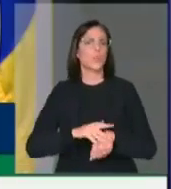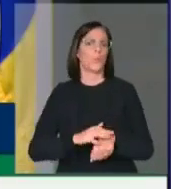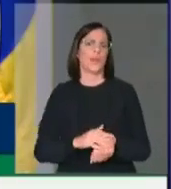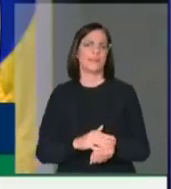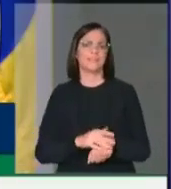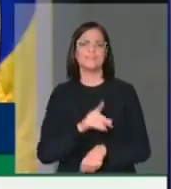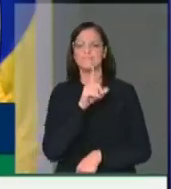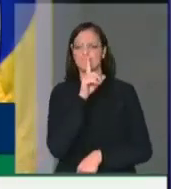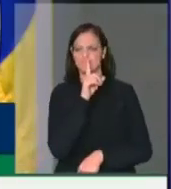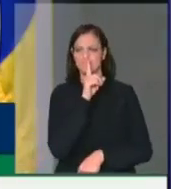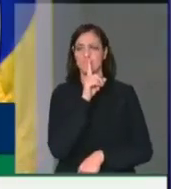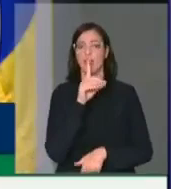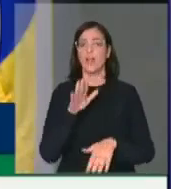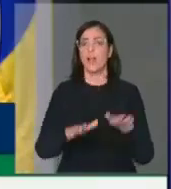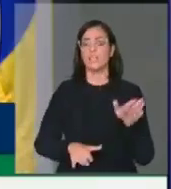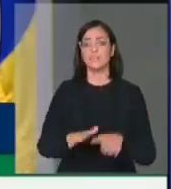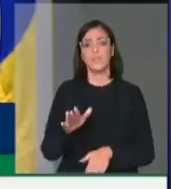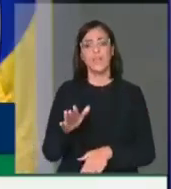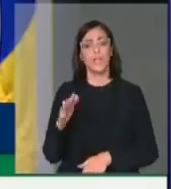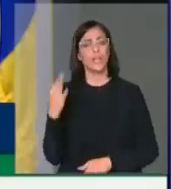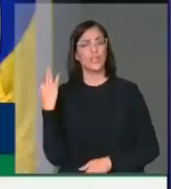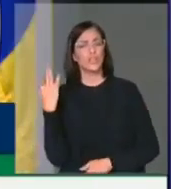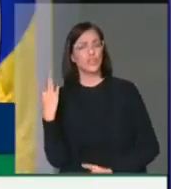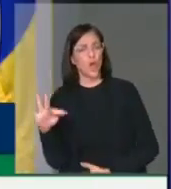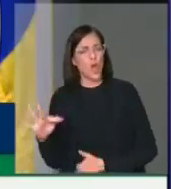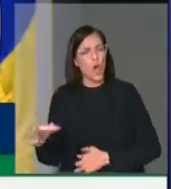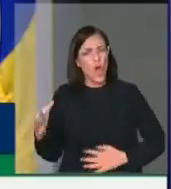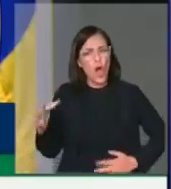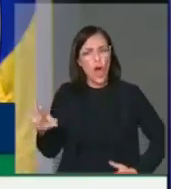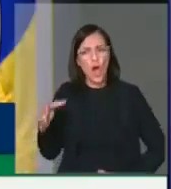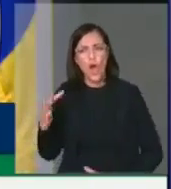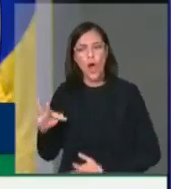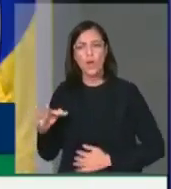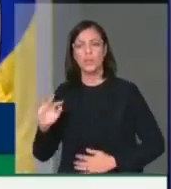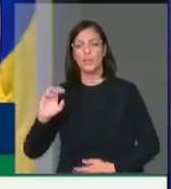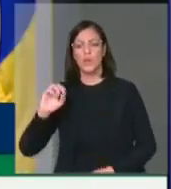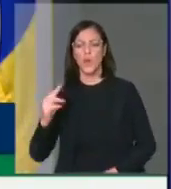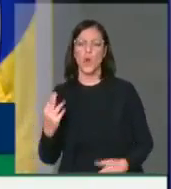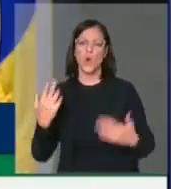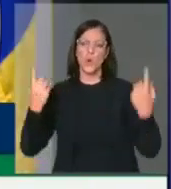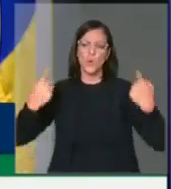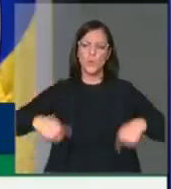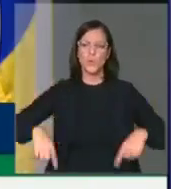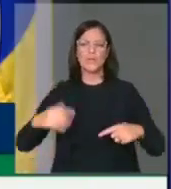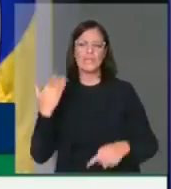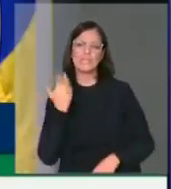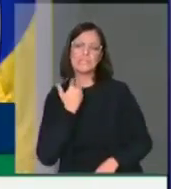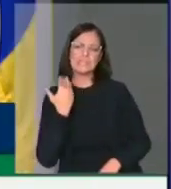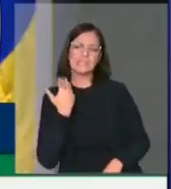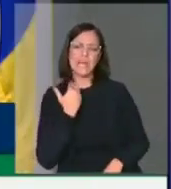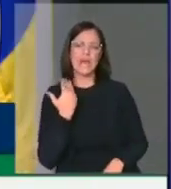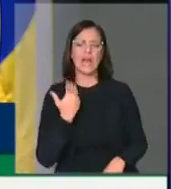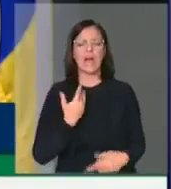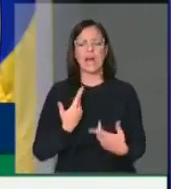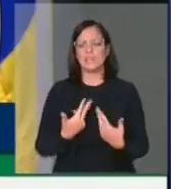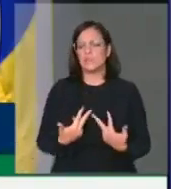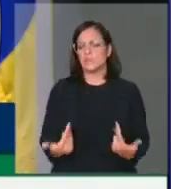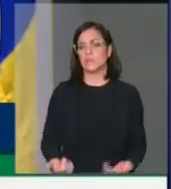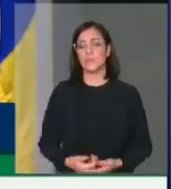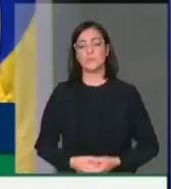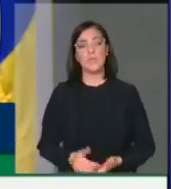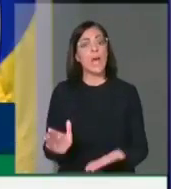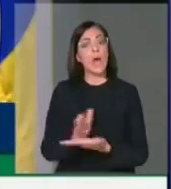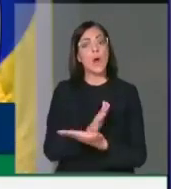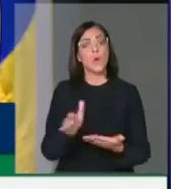com sintomas que vão desde fortes cólicas abdominais ao cansaço, fadiga, entre outros. Há relatos